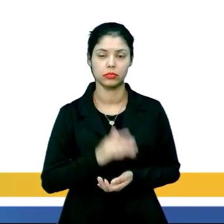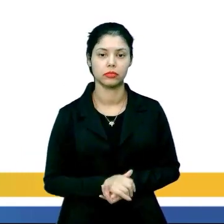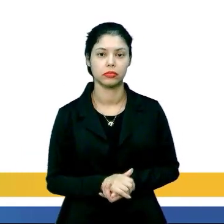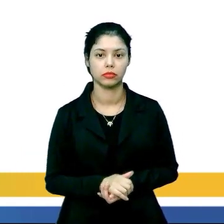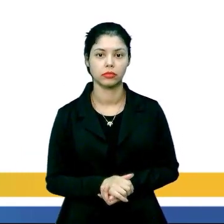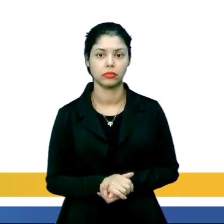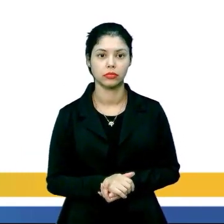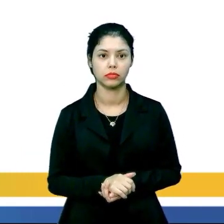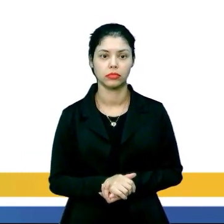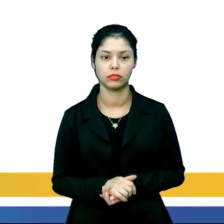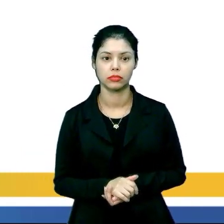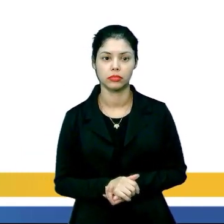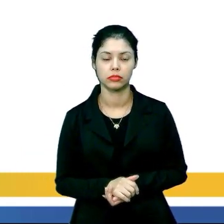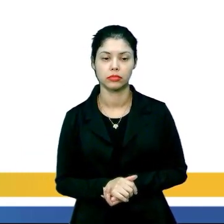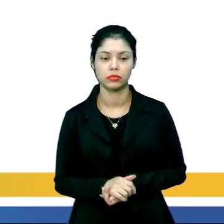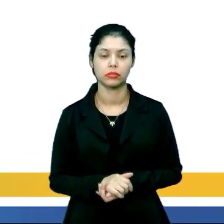ouro.